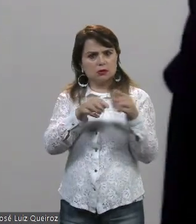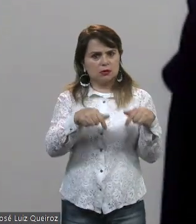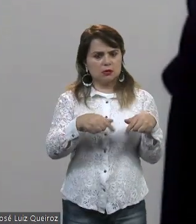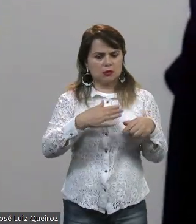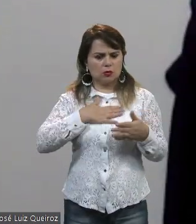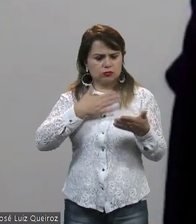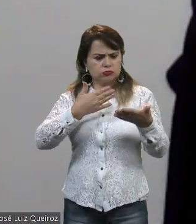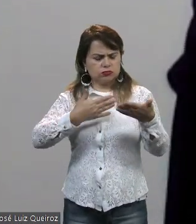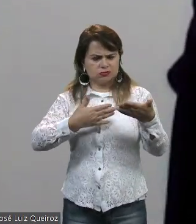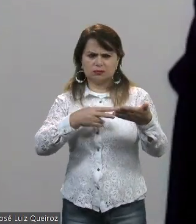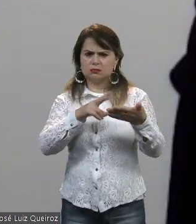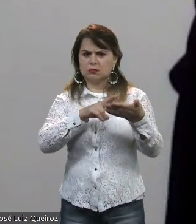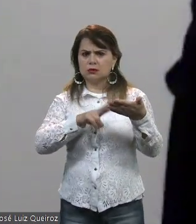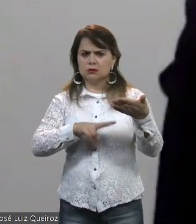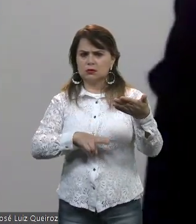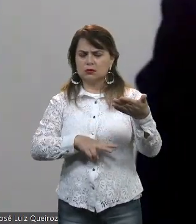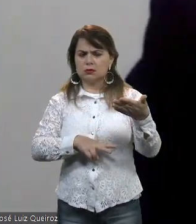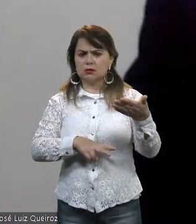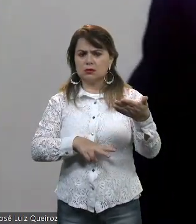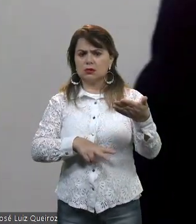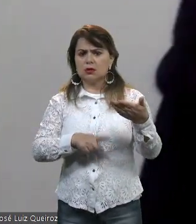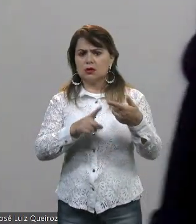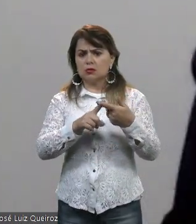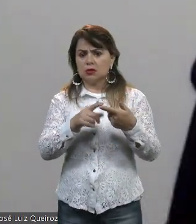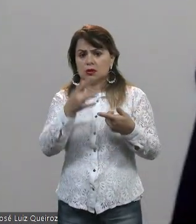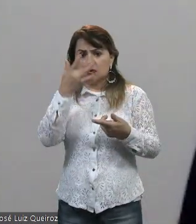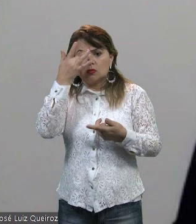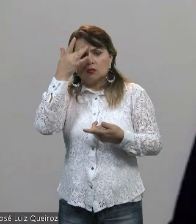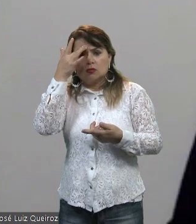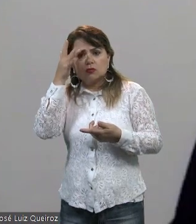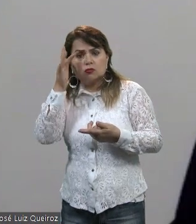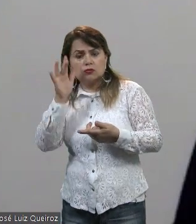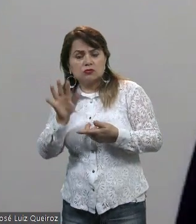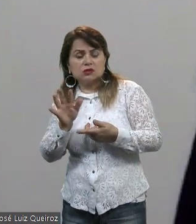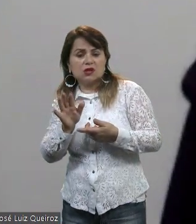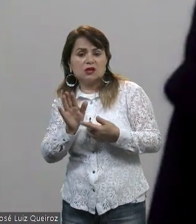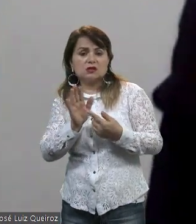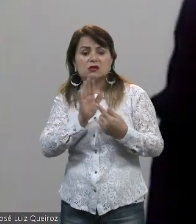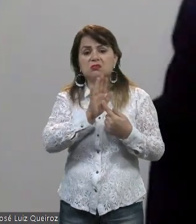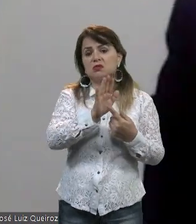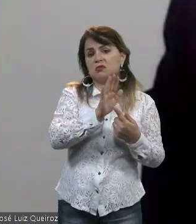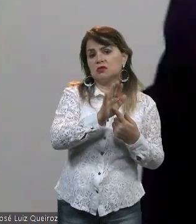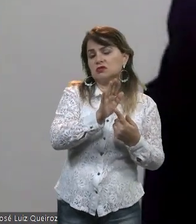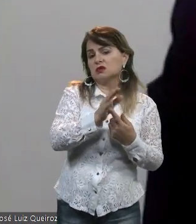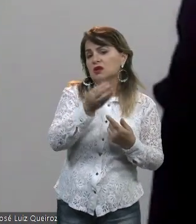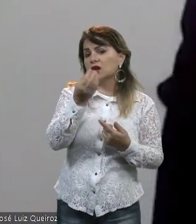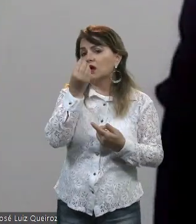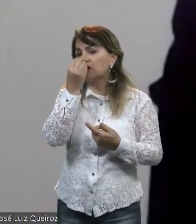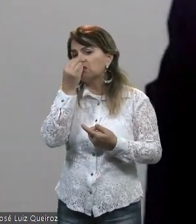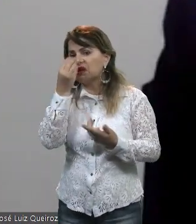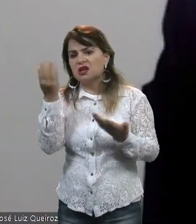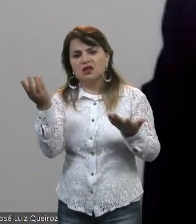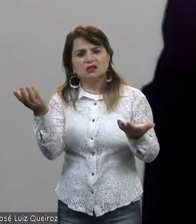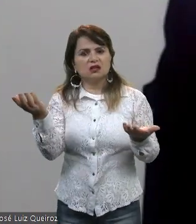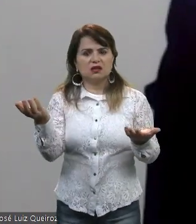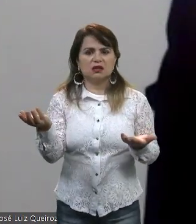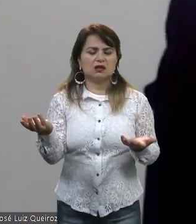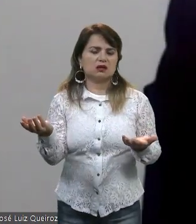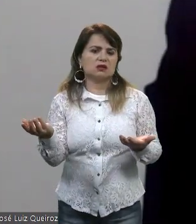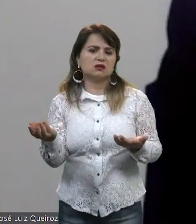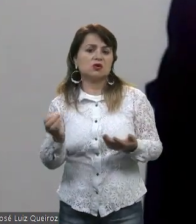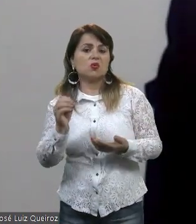sei realmente se é para jogar para a torcida, se é para fazer graça ou se é absoluta irresponsabilidade,